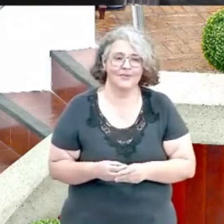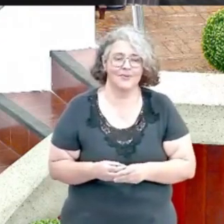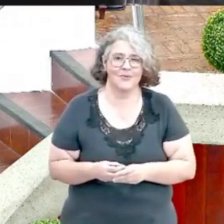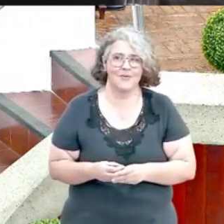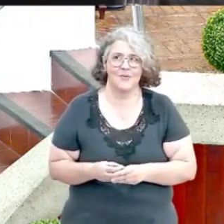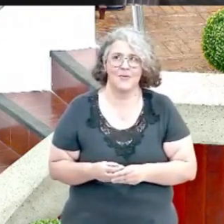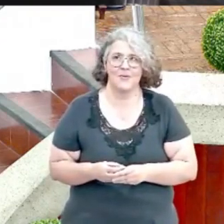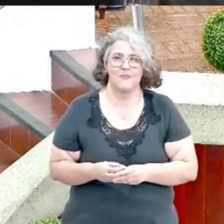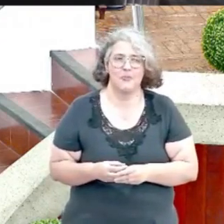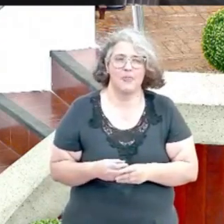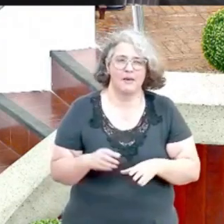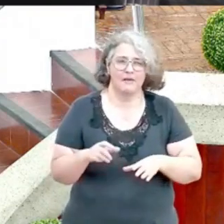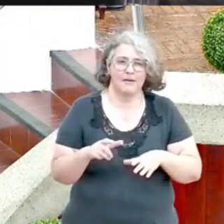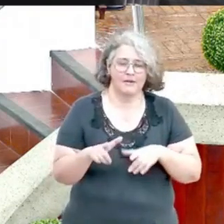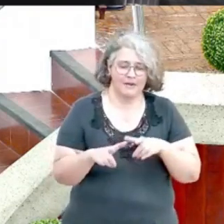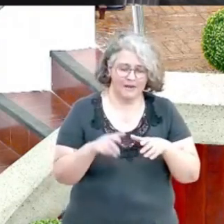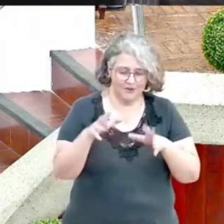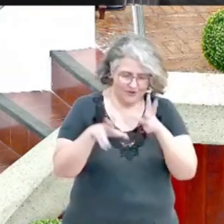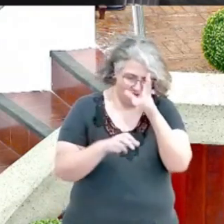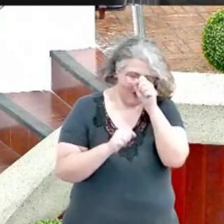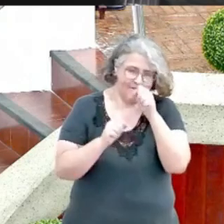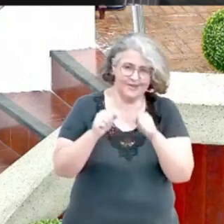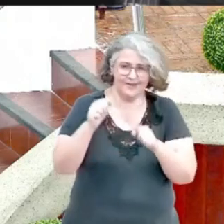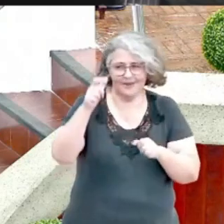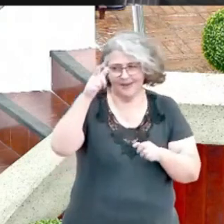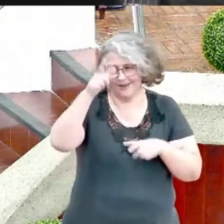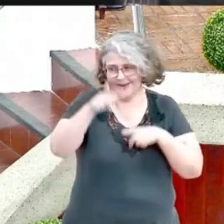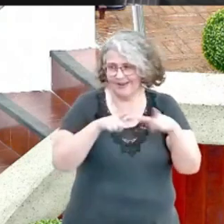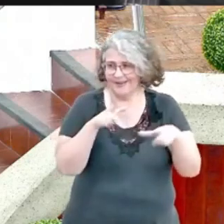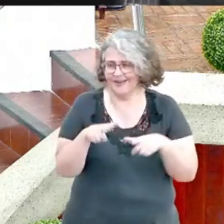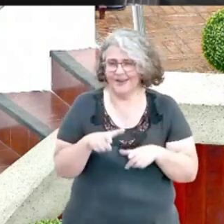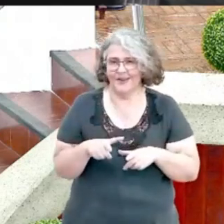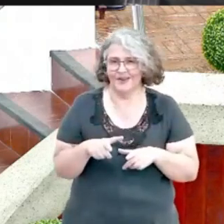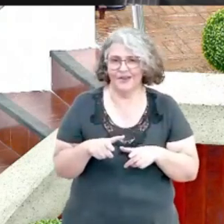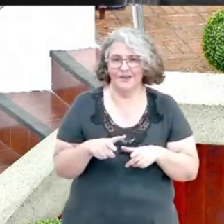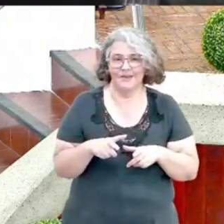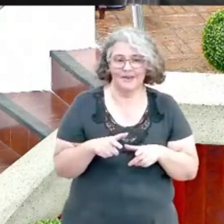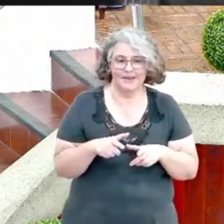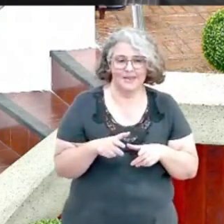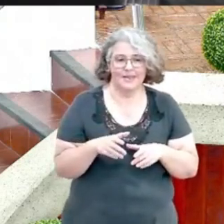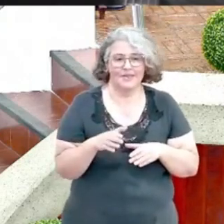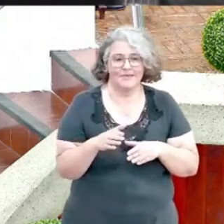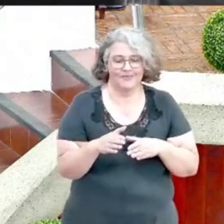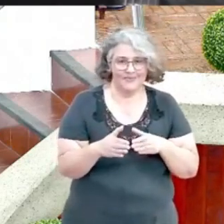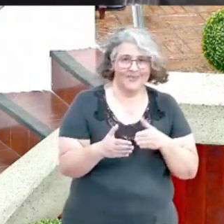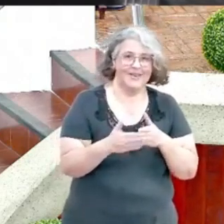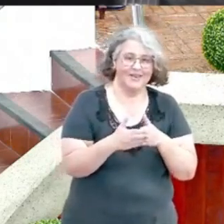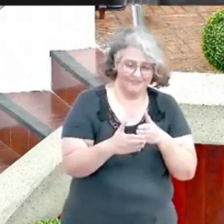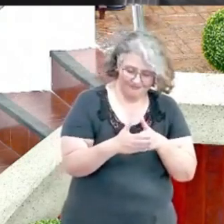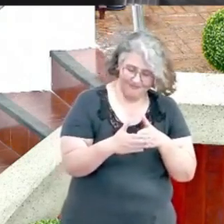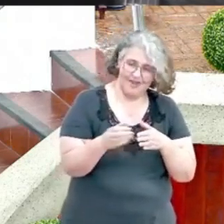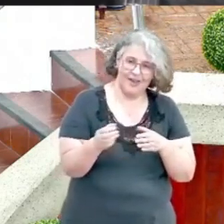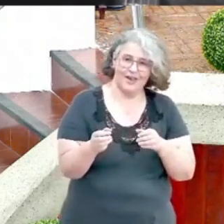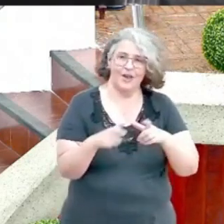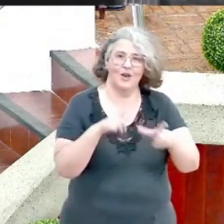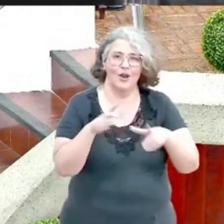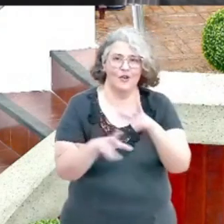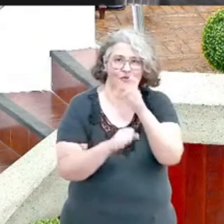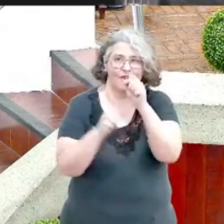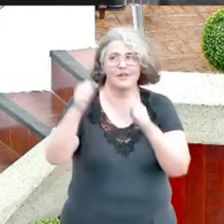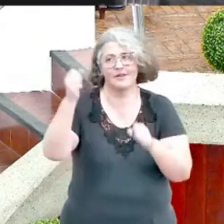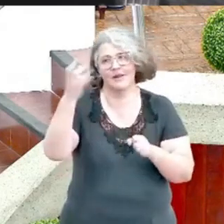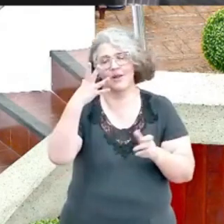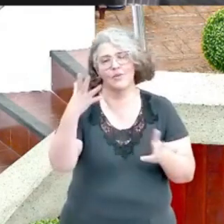luz. Então não adianta nós tentarmos adivinhar o que está acontecendo por trás do texto. O que adianta é nós entendermos o texto.